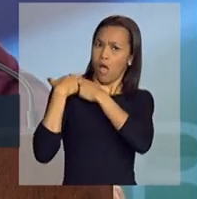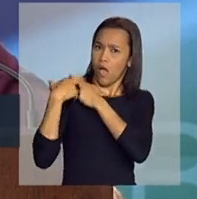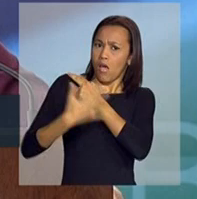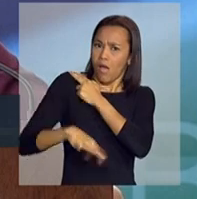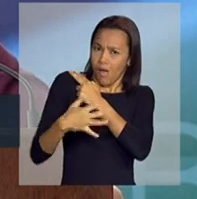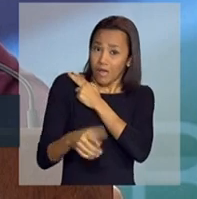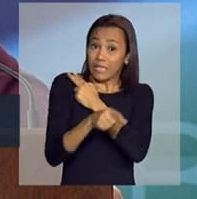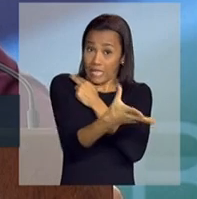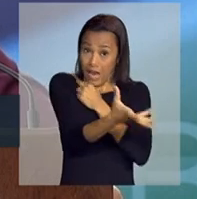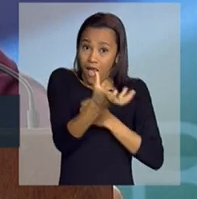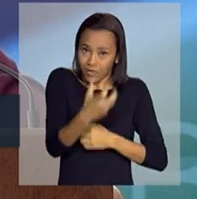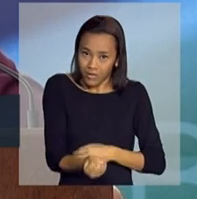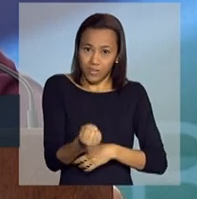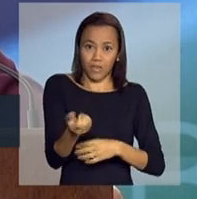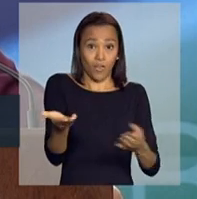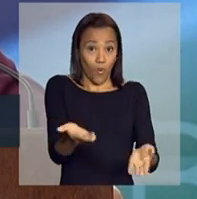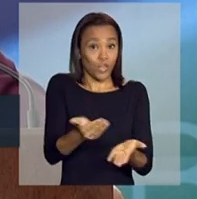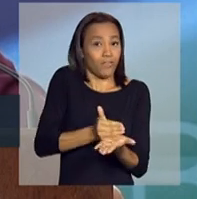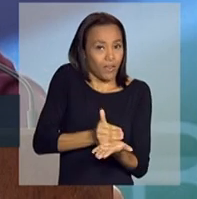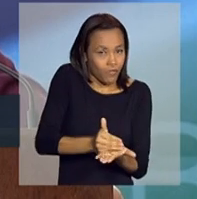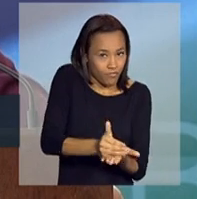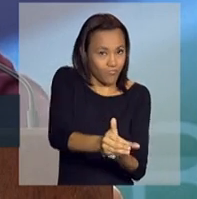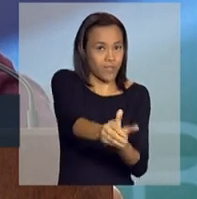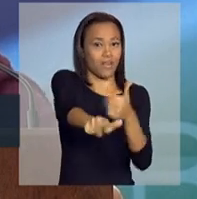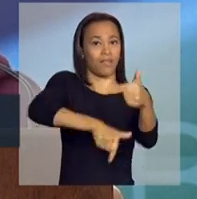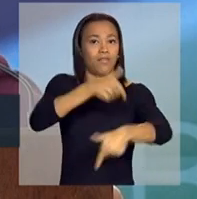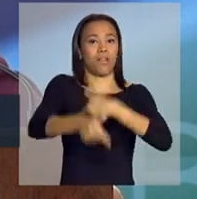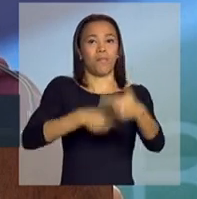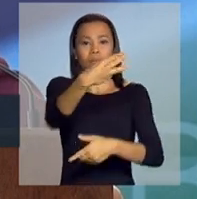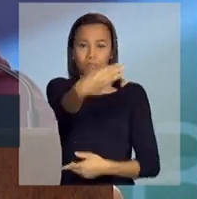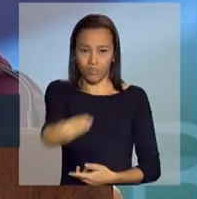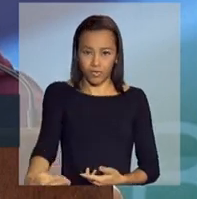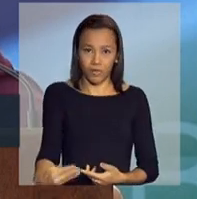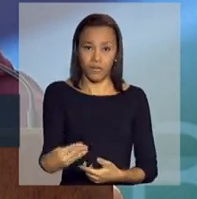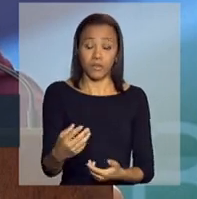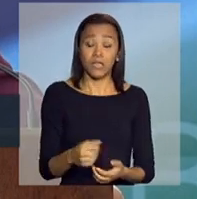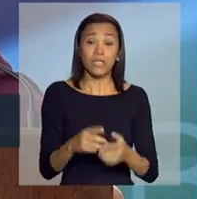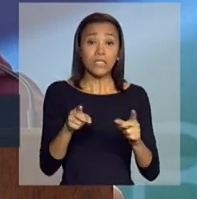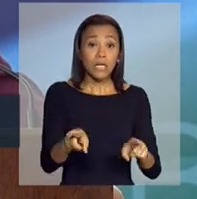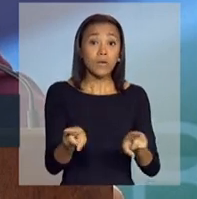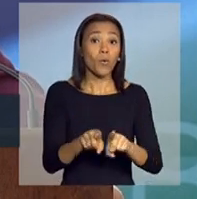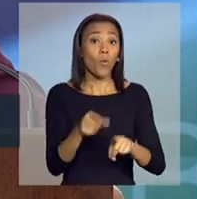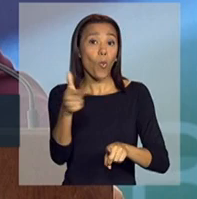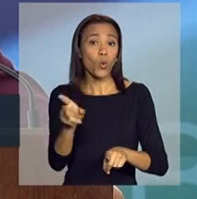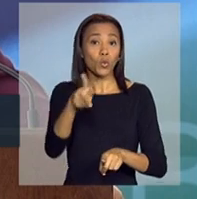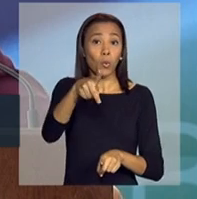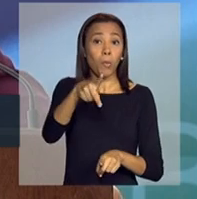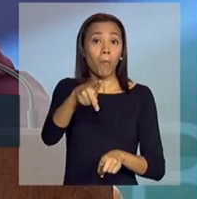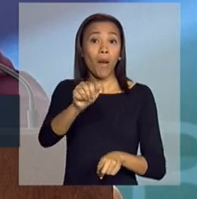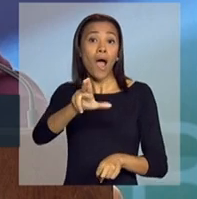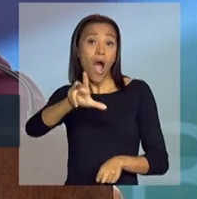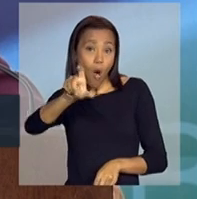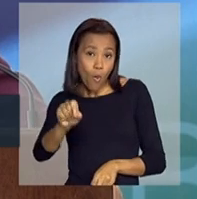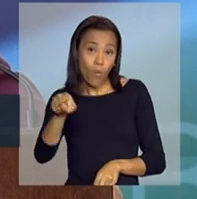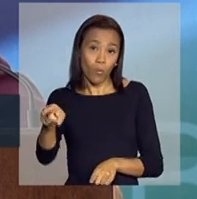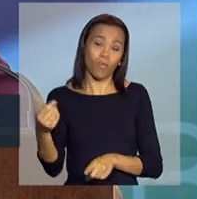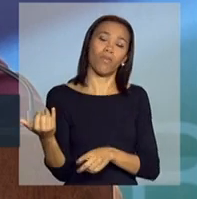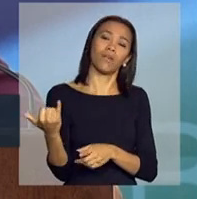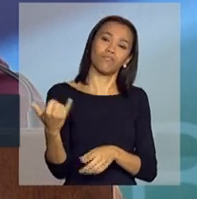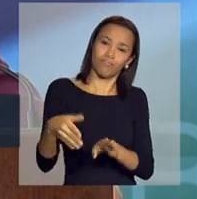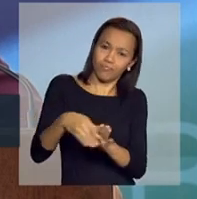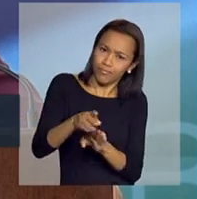César Borges passa a encarar a partir de hoje e com a qual o Paulo Sérgio vai continuar lidando. O